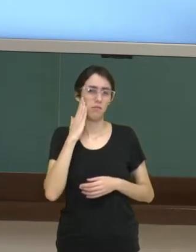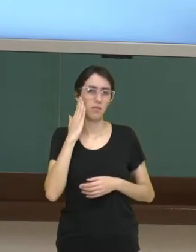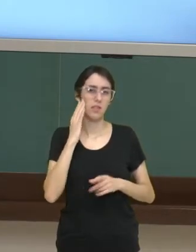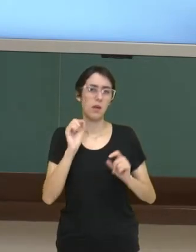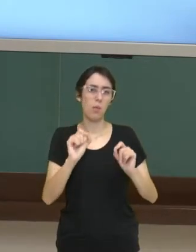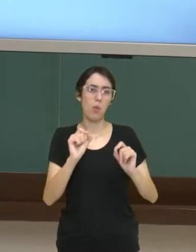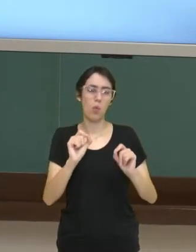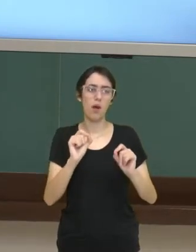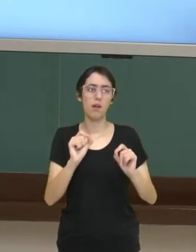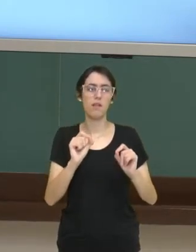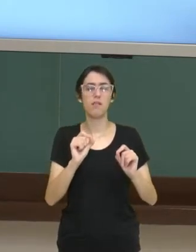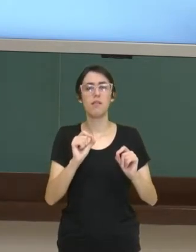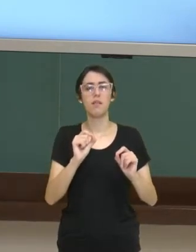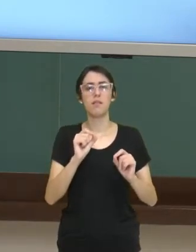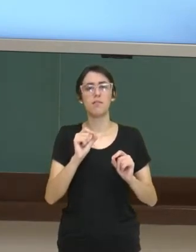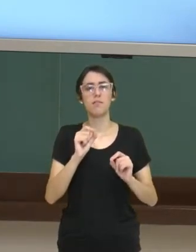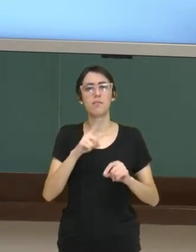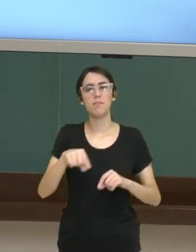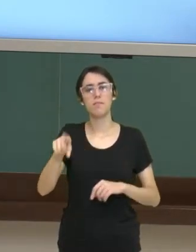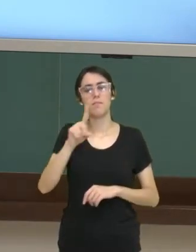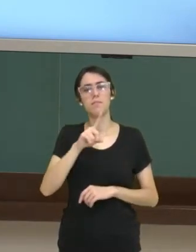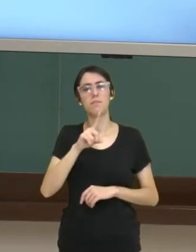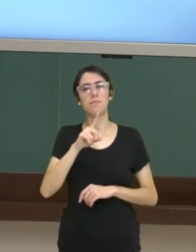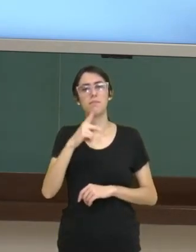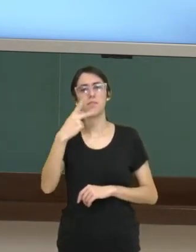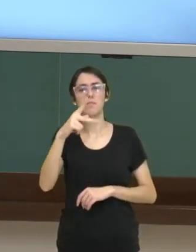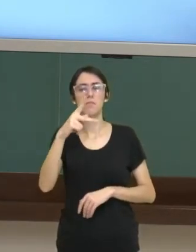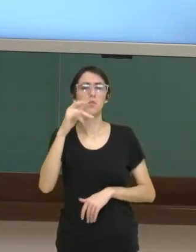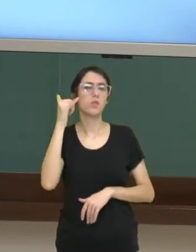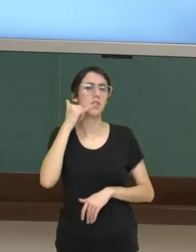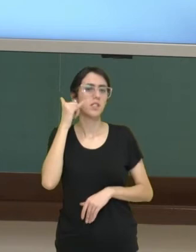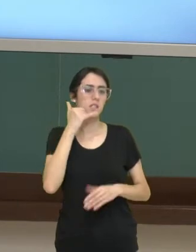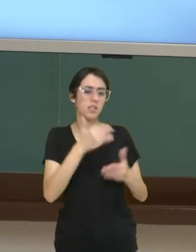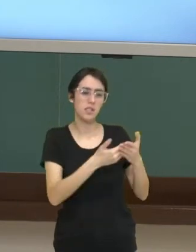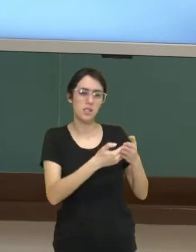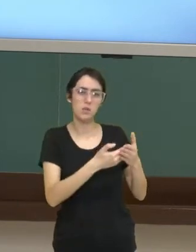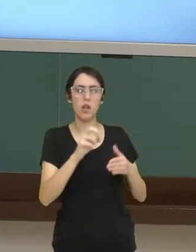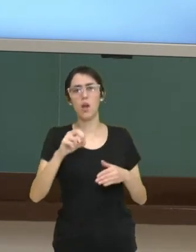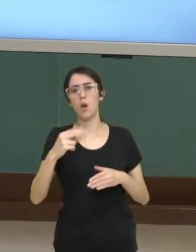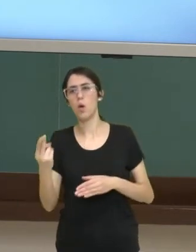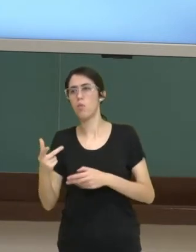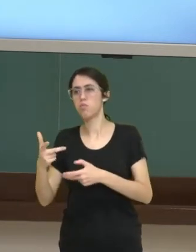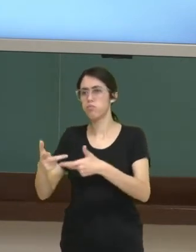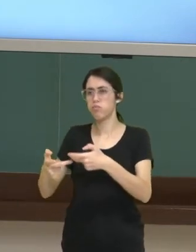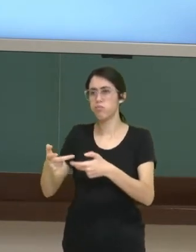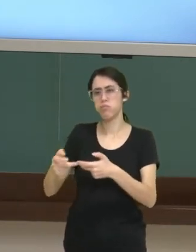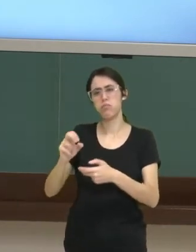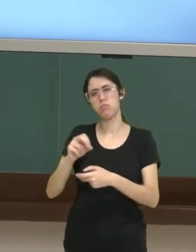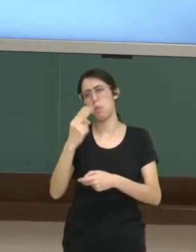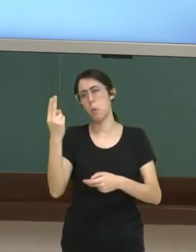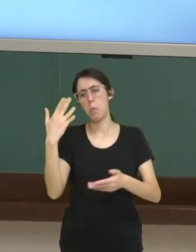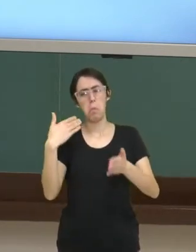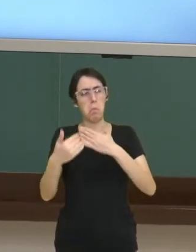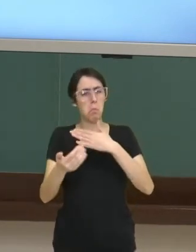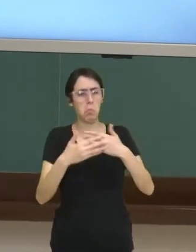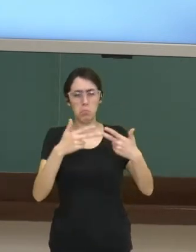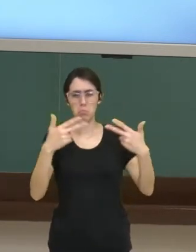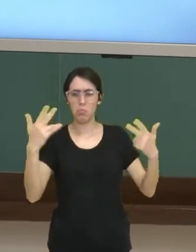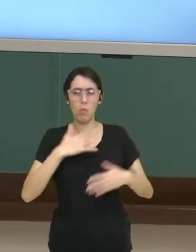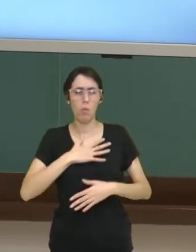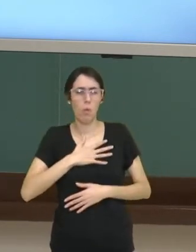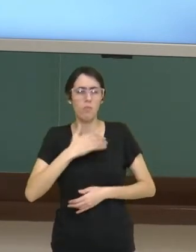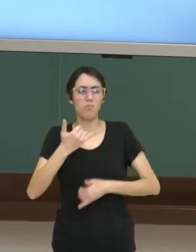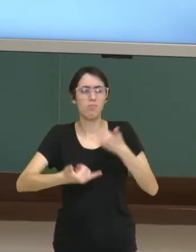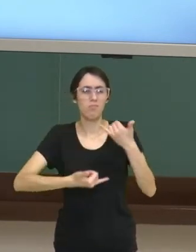no celular ou seja lá no teu Xbox, ou seja lá qual plataforma que você joga, adora jogos, não